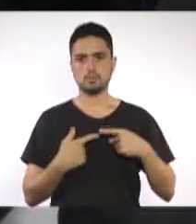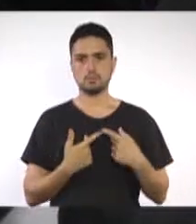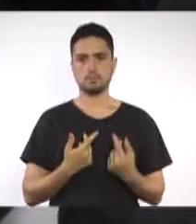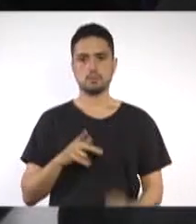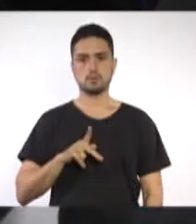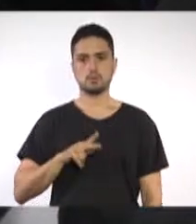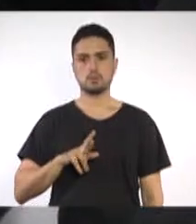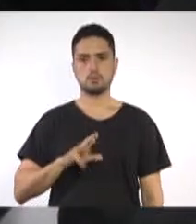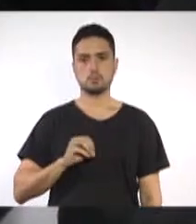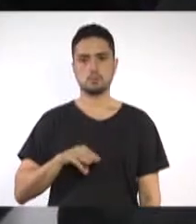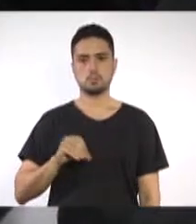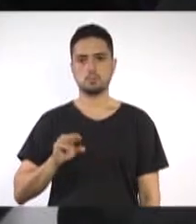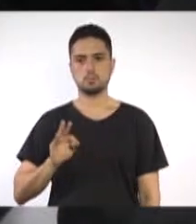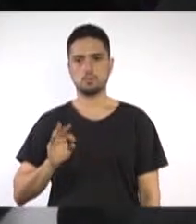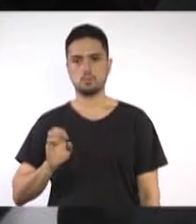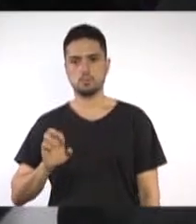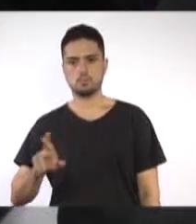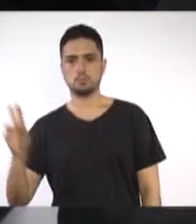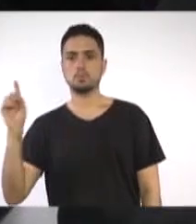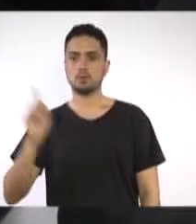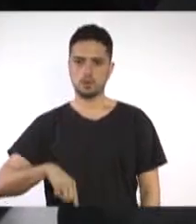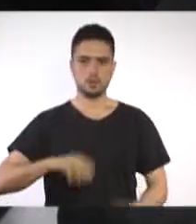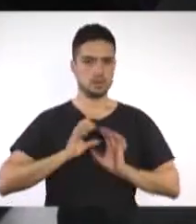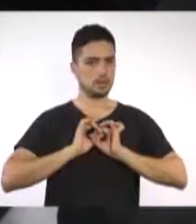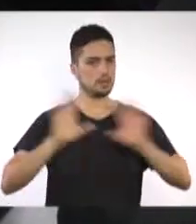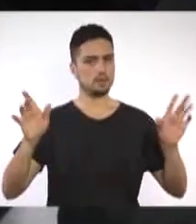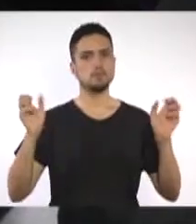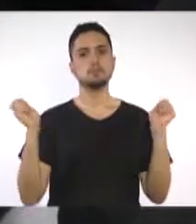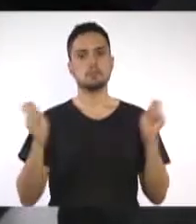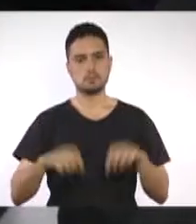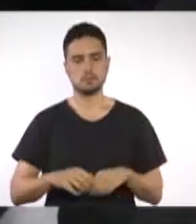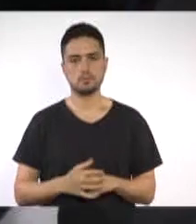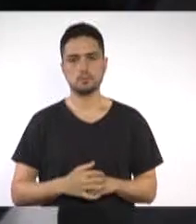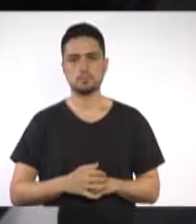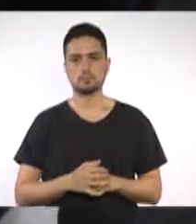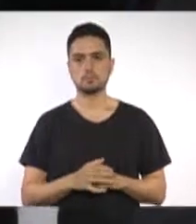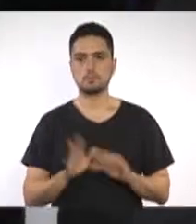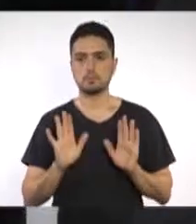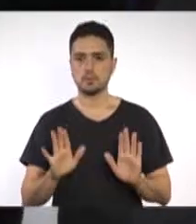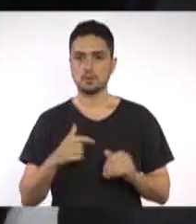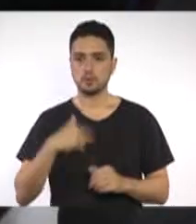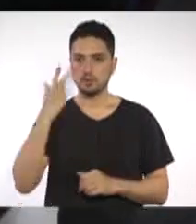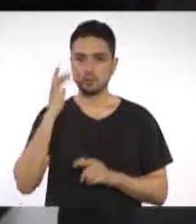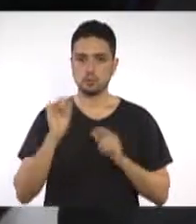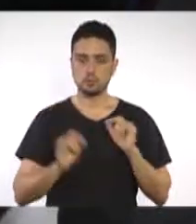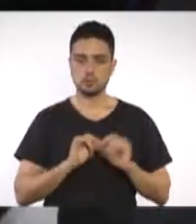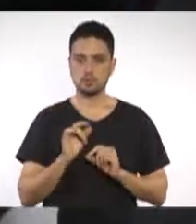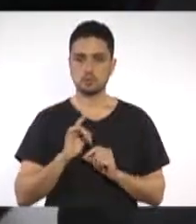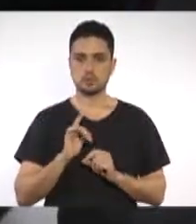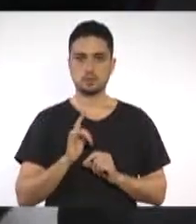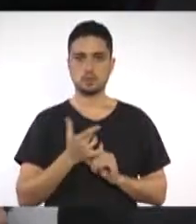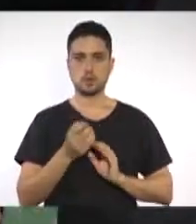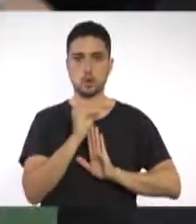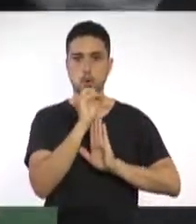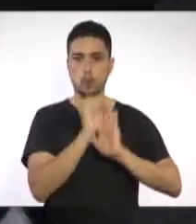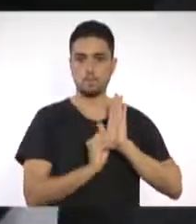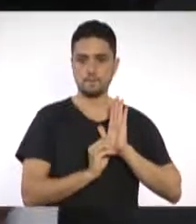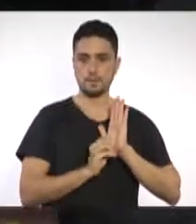prevaricar, tomar a atitude que bem entenda. No entanto, considero que o mero envio de ofício